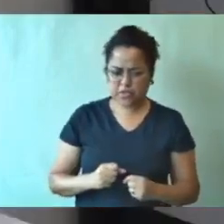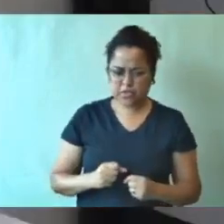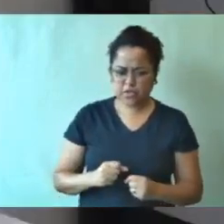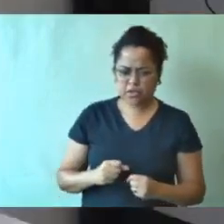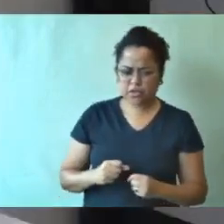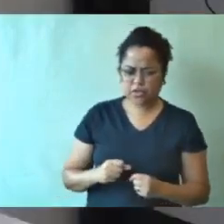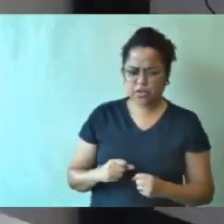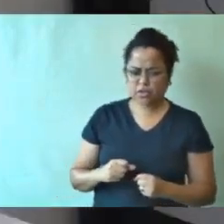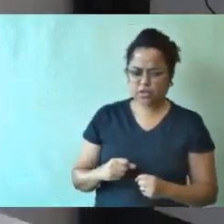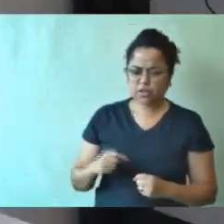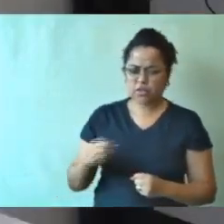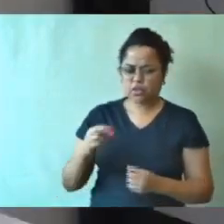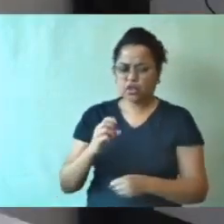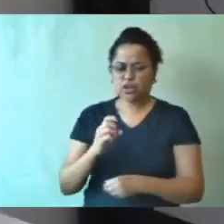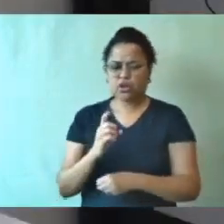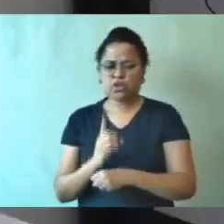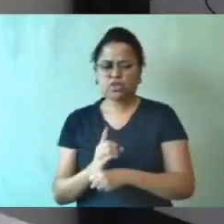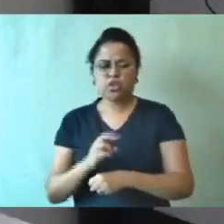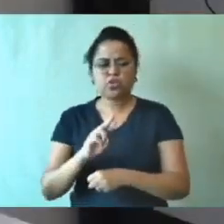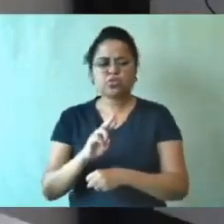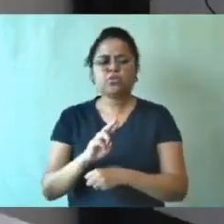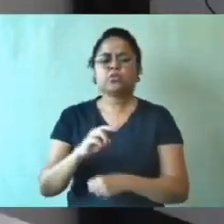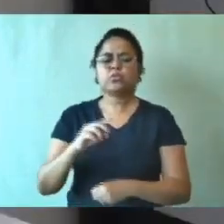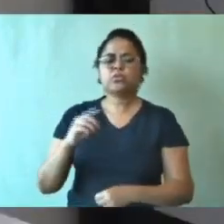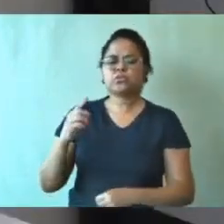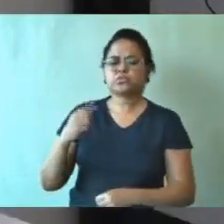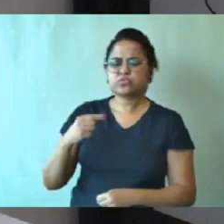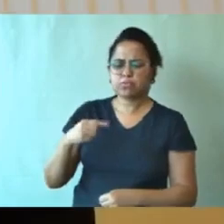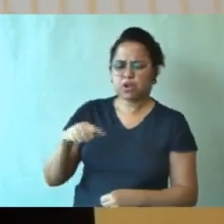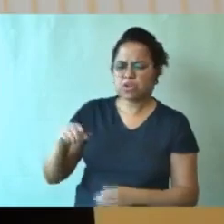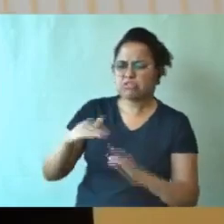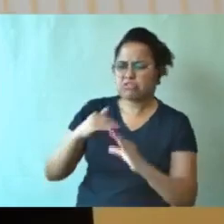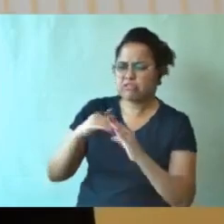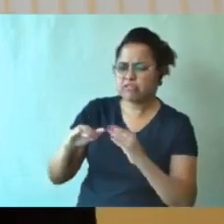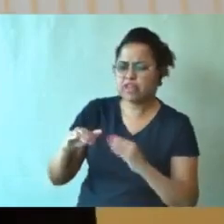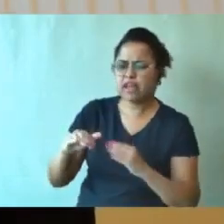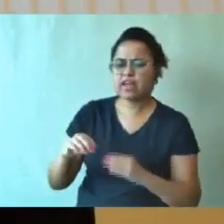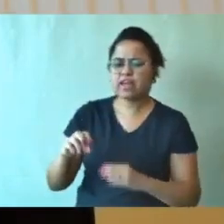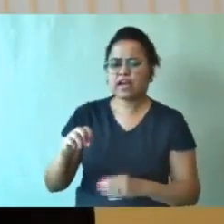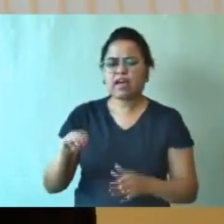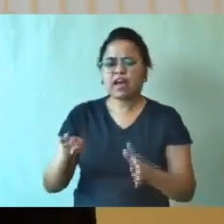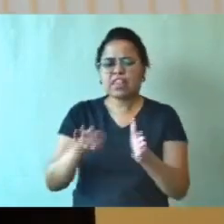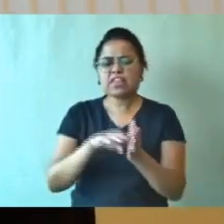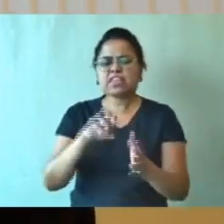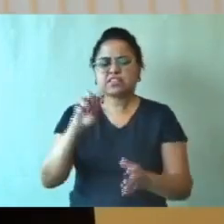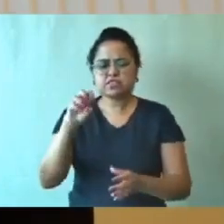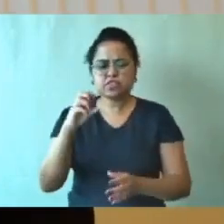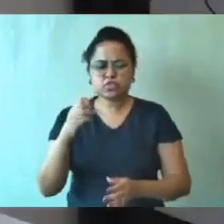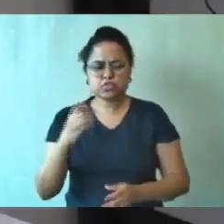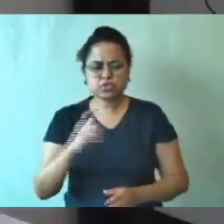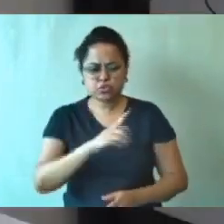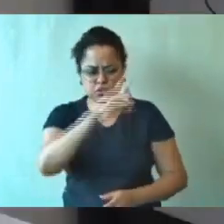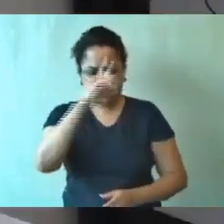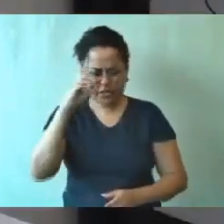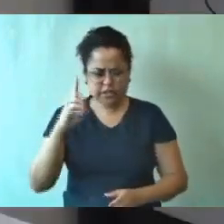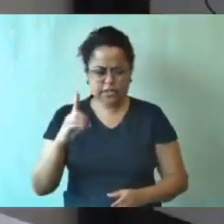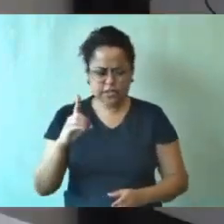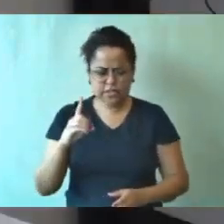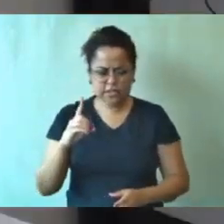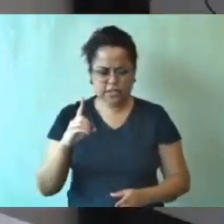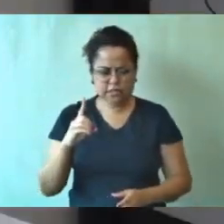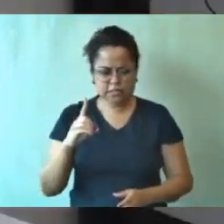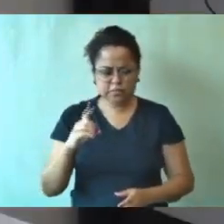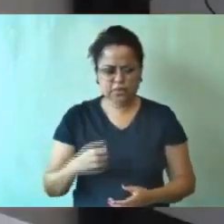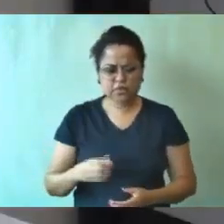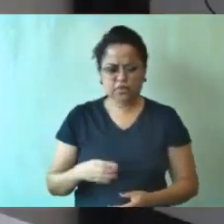remeter esse documento para a nossa CPI em 5 dias? Com certeza, 5 dias. Pegar e fazer. É porque a gente está na reta final e